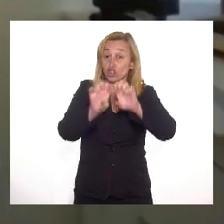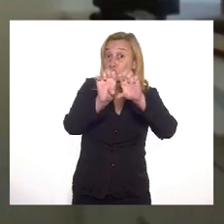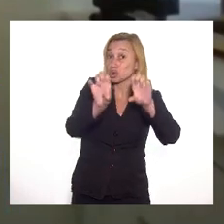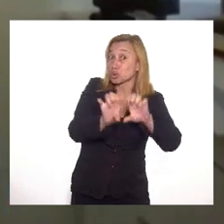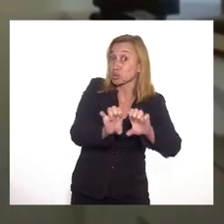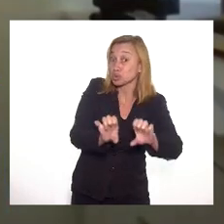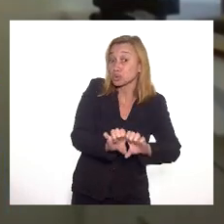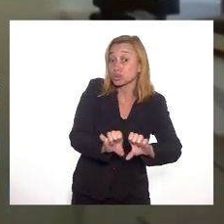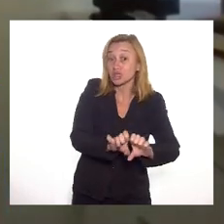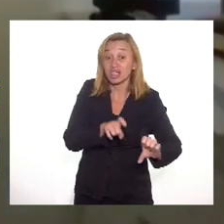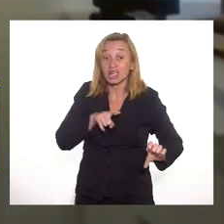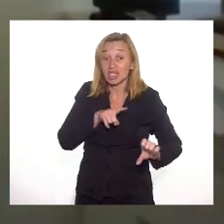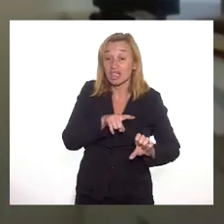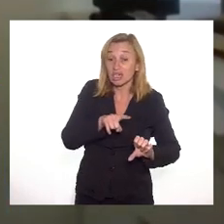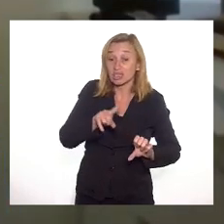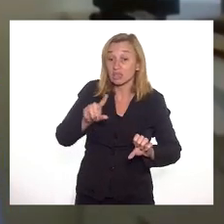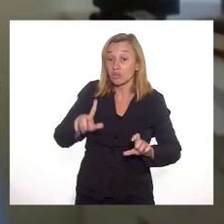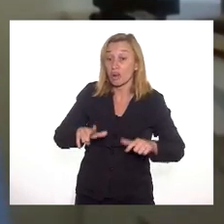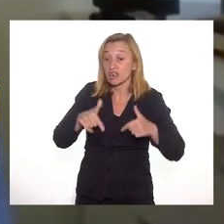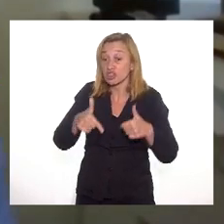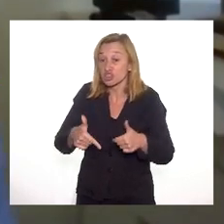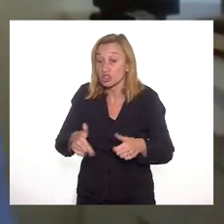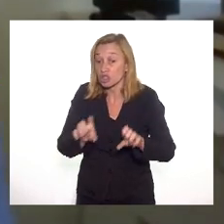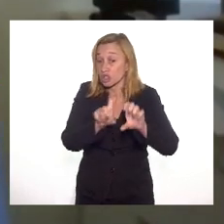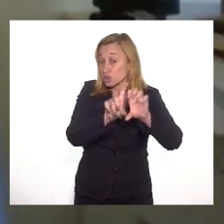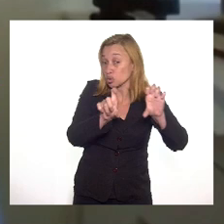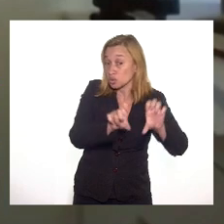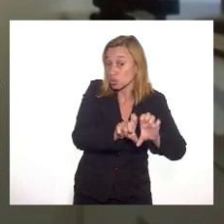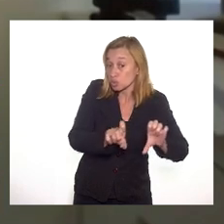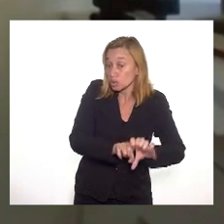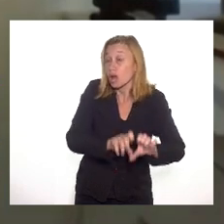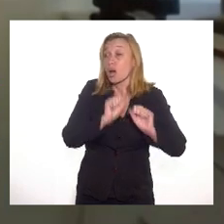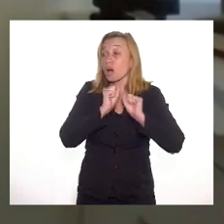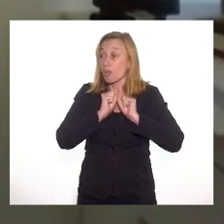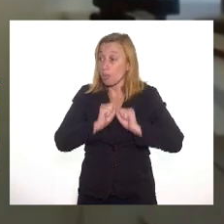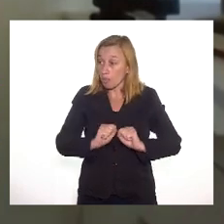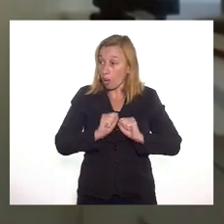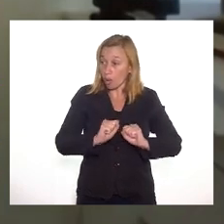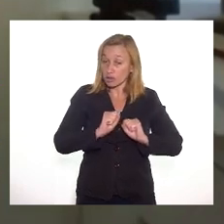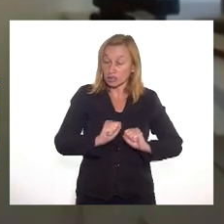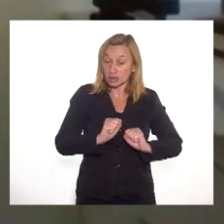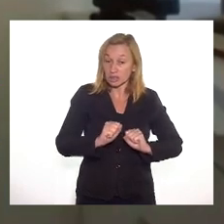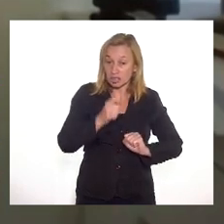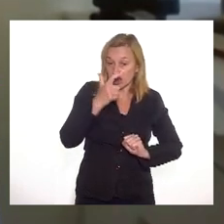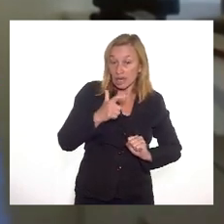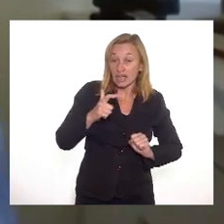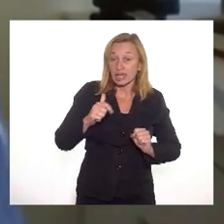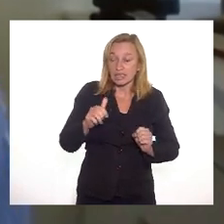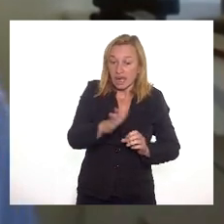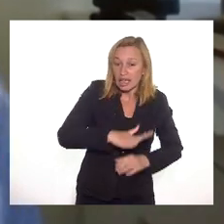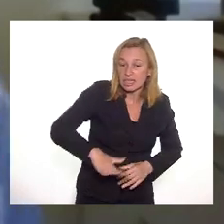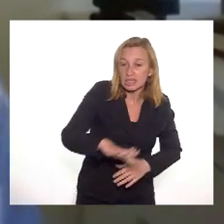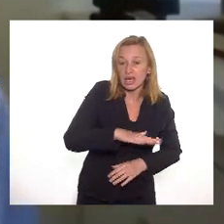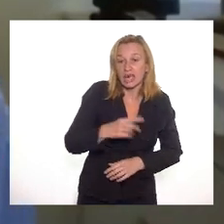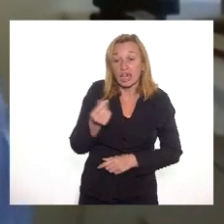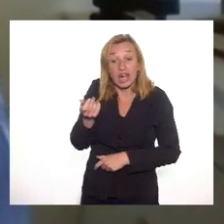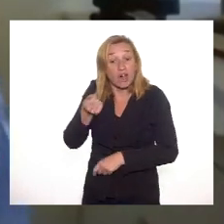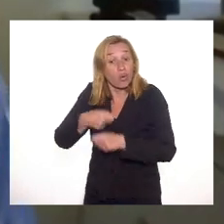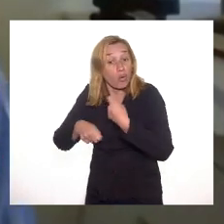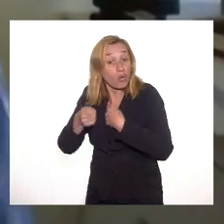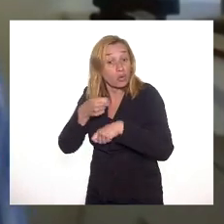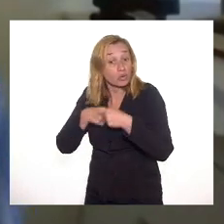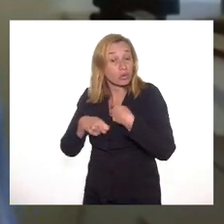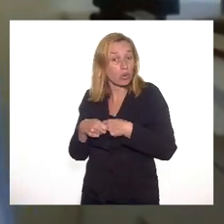E essas ações estruturantes podem ser nas áreas econômicas, que